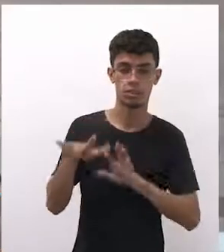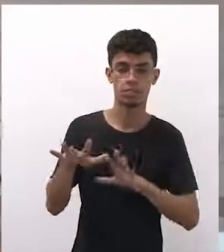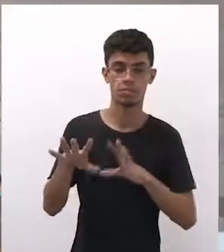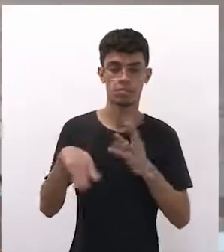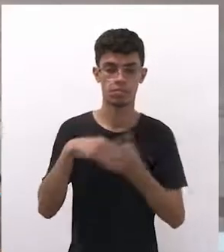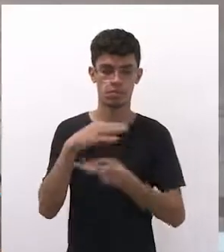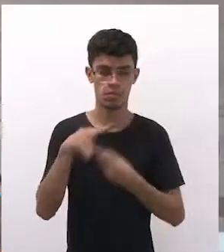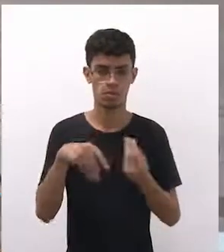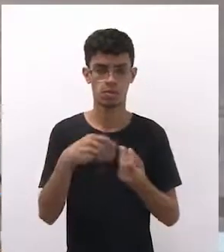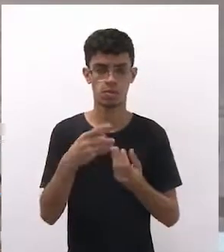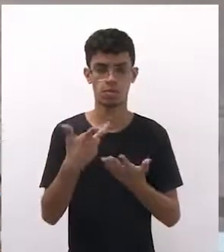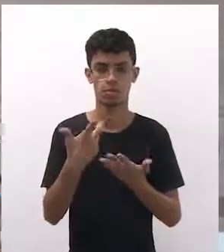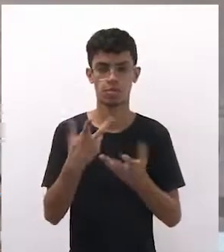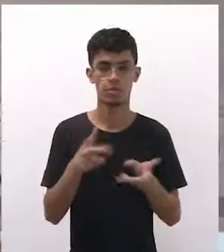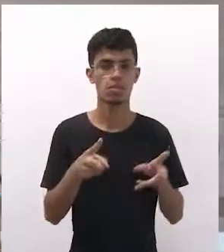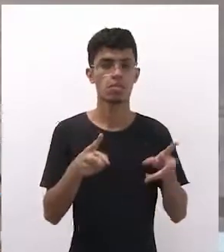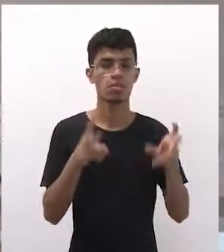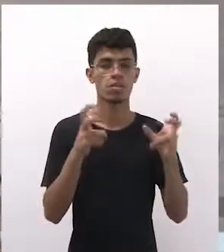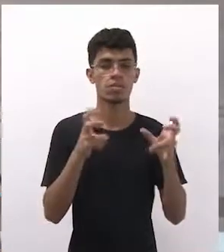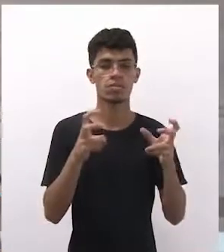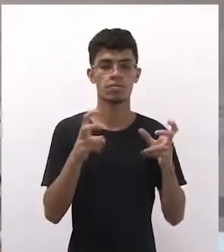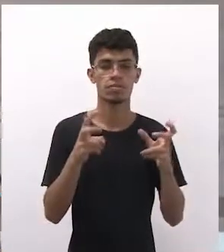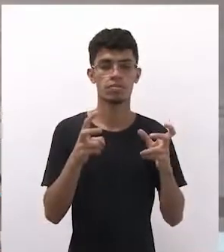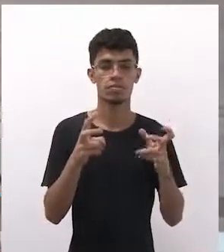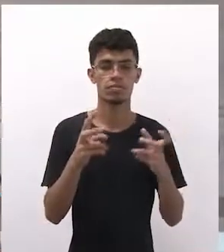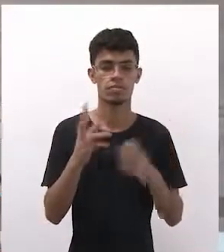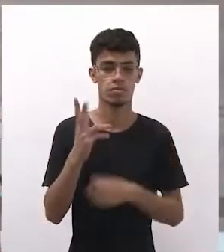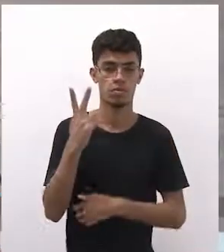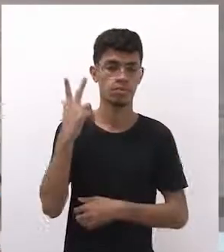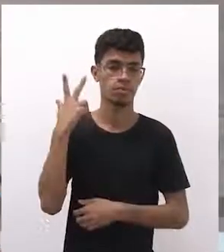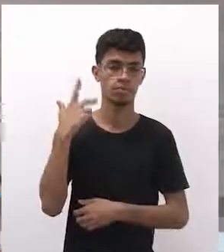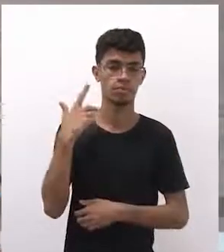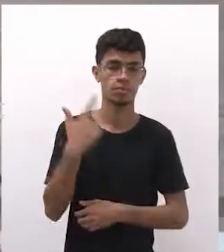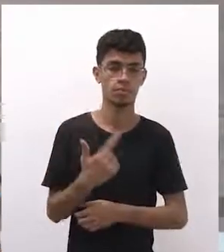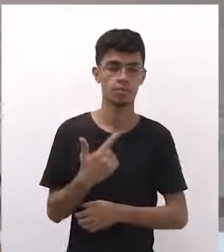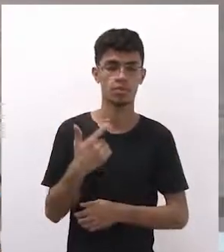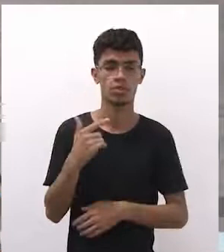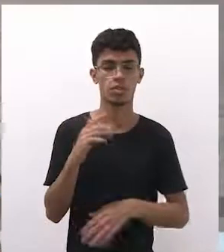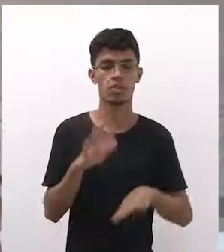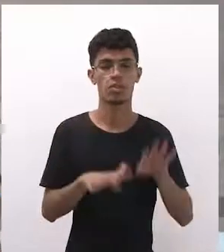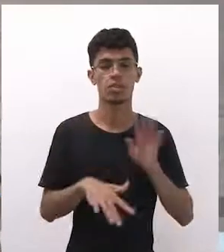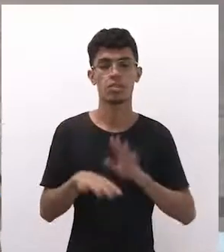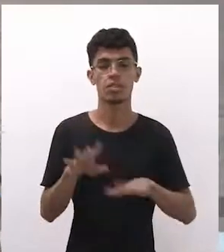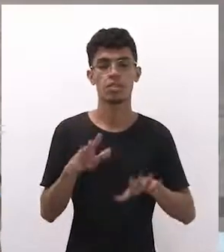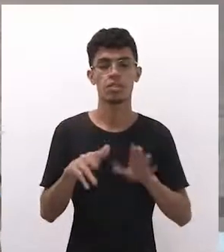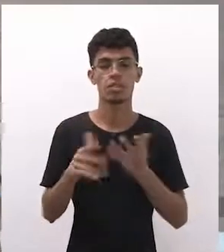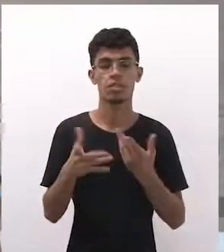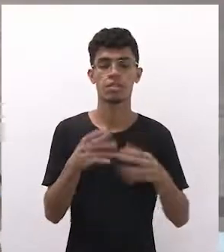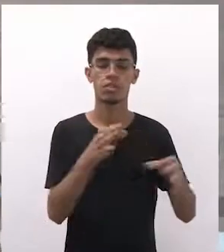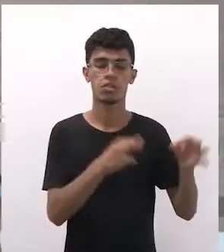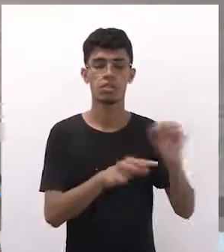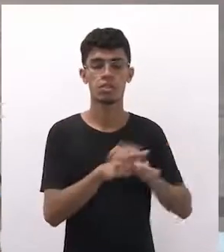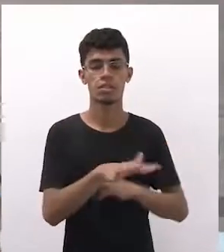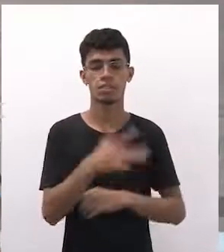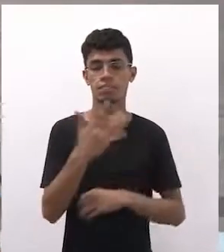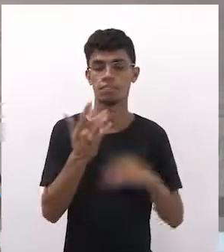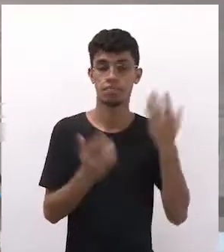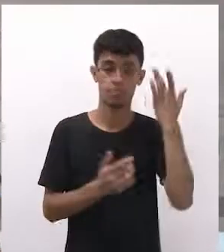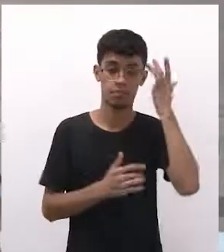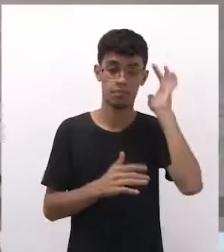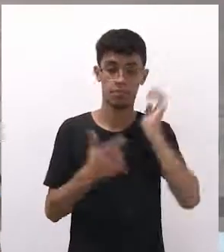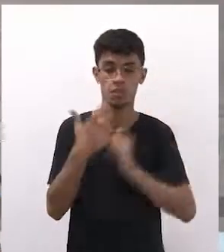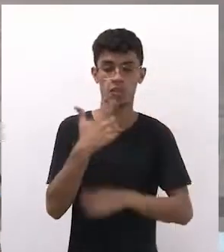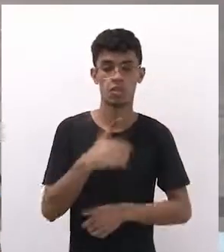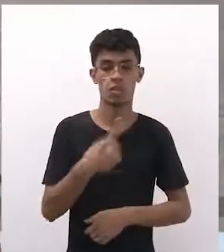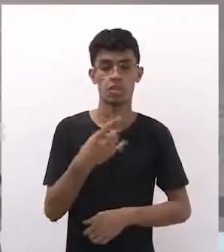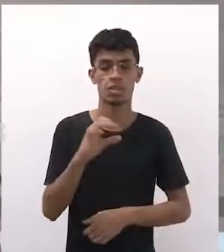mistura. E a gente percebe que isso é tão naturalizado que muitas vezes não chega na justiça. Eu, em 10 anos de